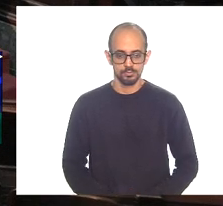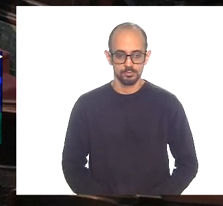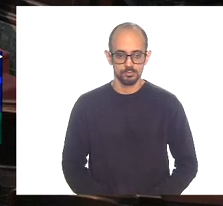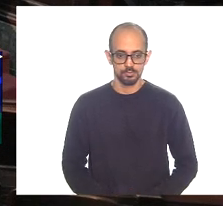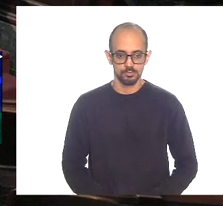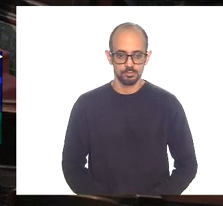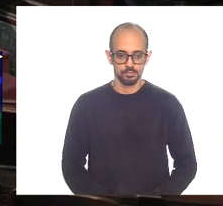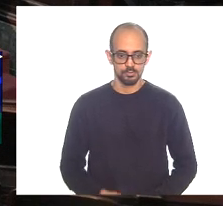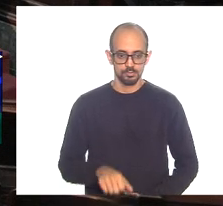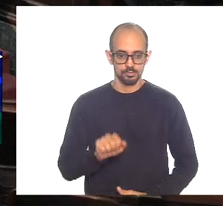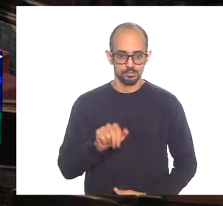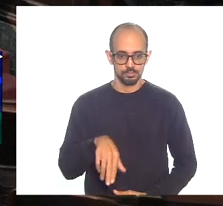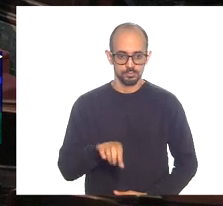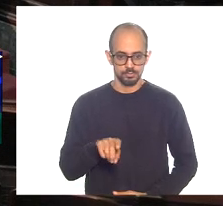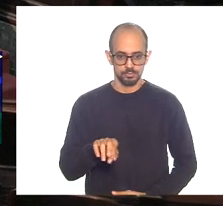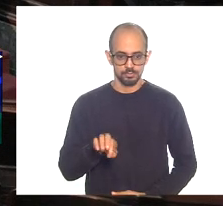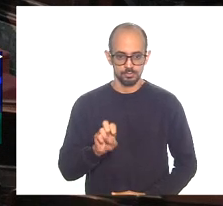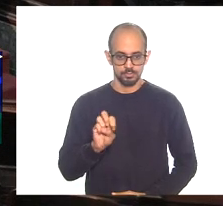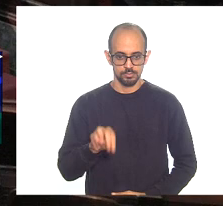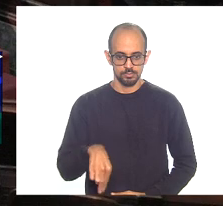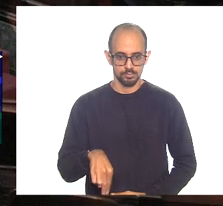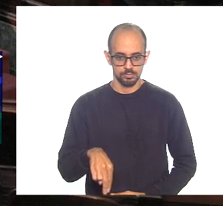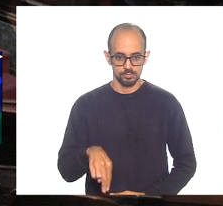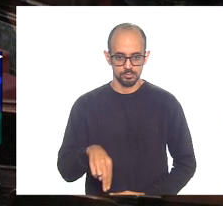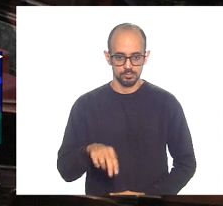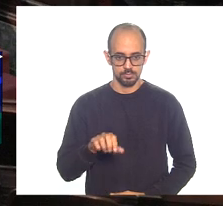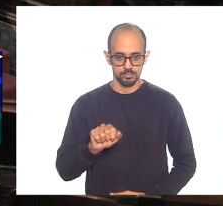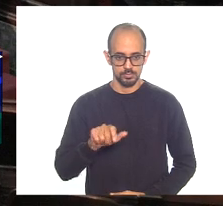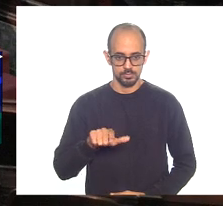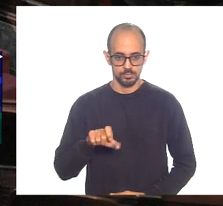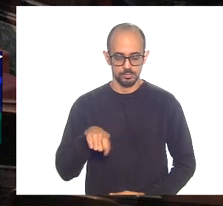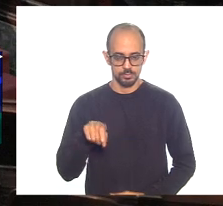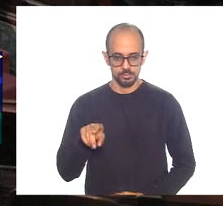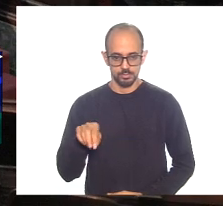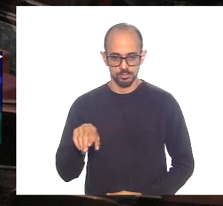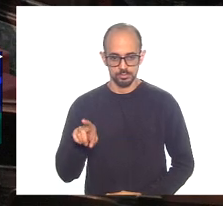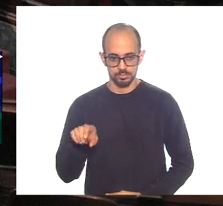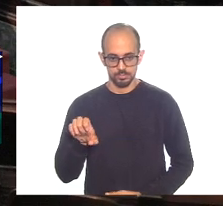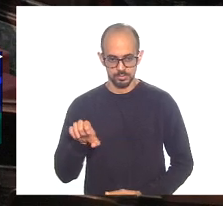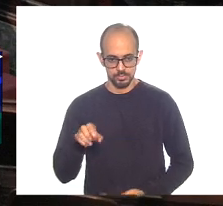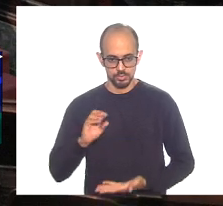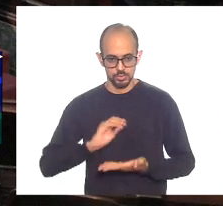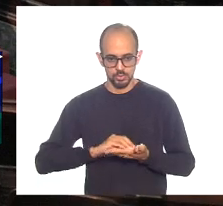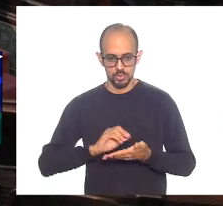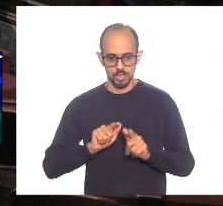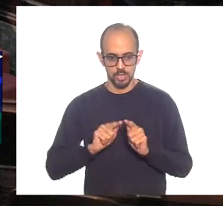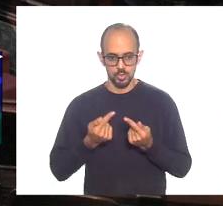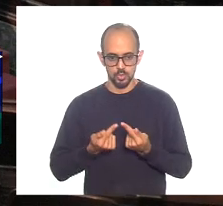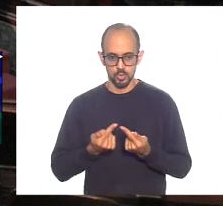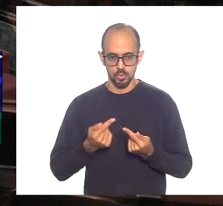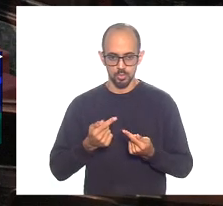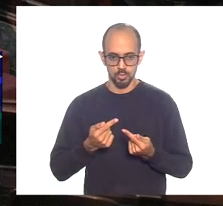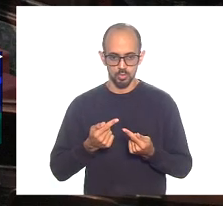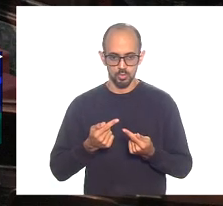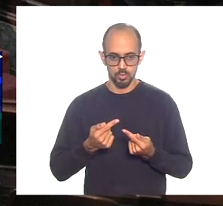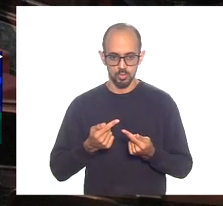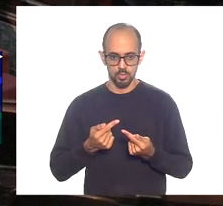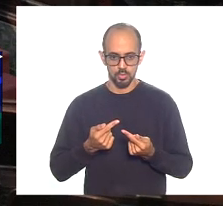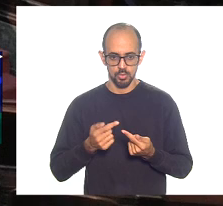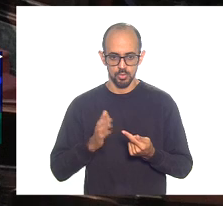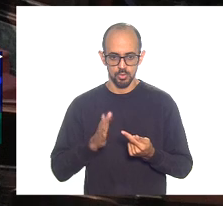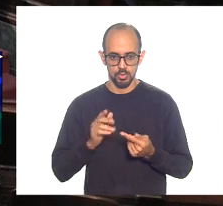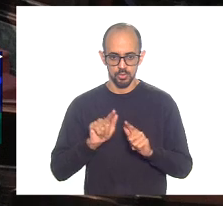o Anderson Alexandre e eu já tinha colocado ele o Anderson Alexandre do grupo eu contava ideia Agora